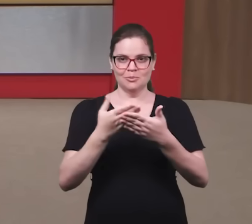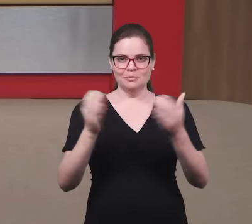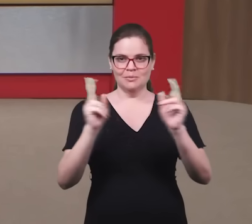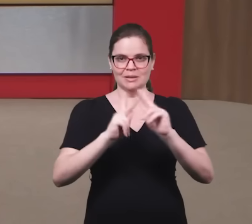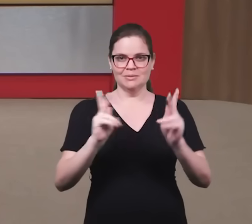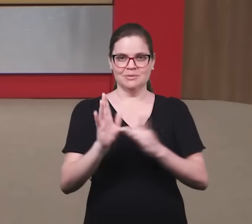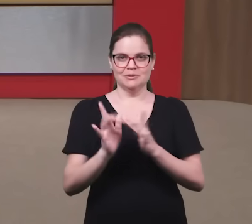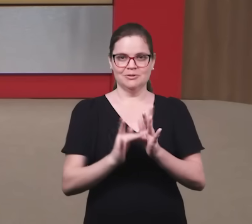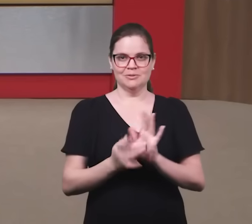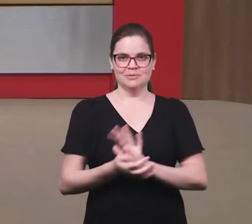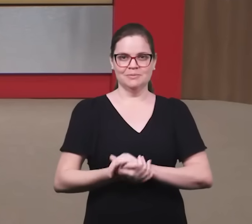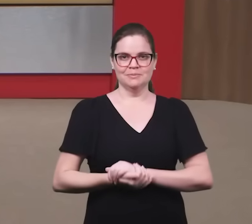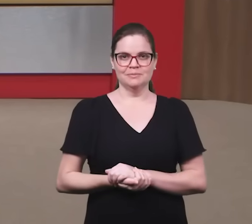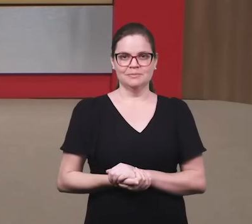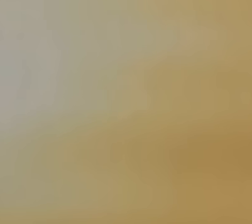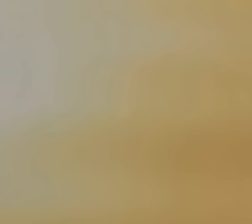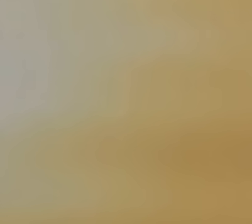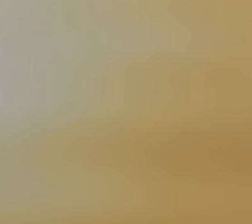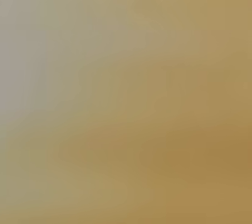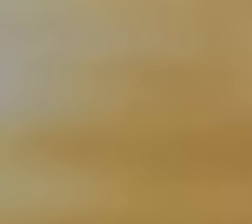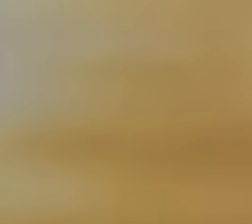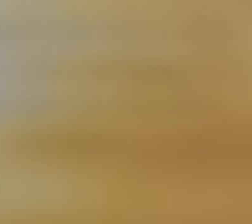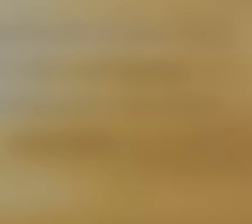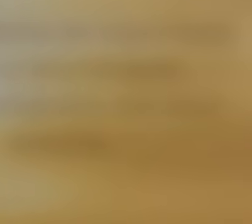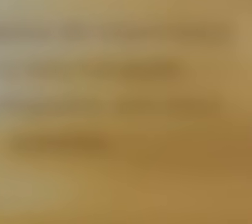a paz do Senhor Jesus.